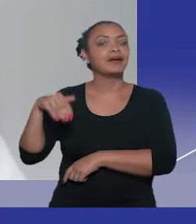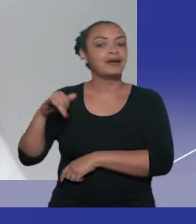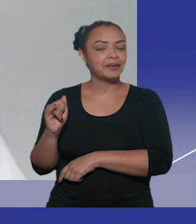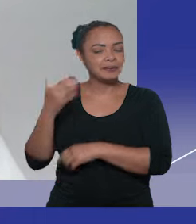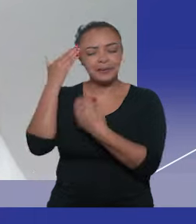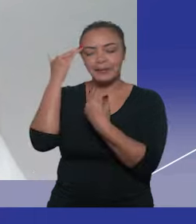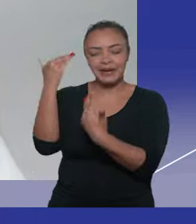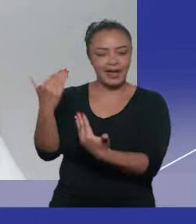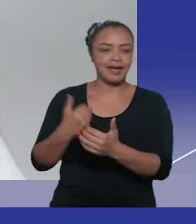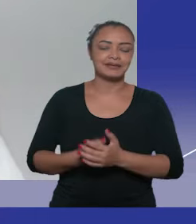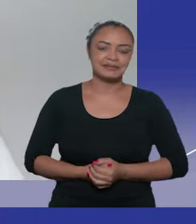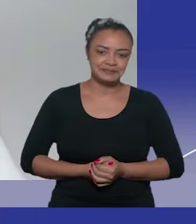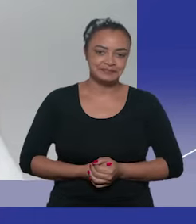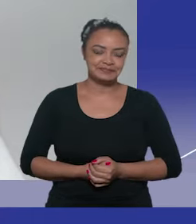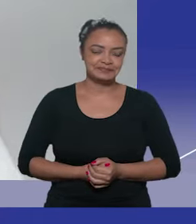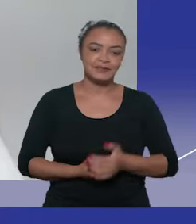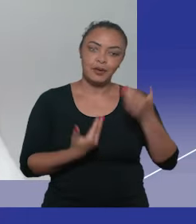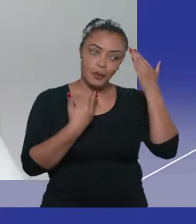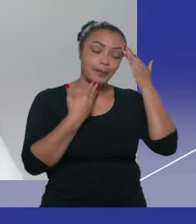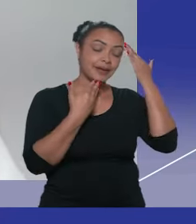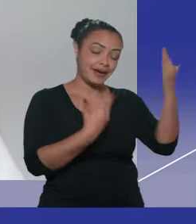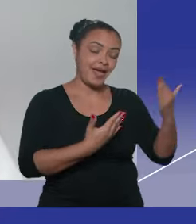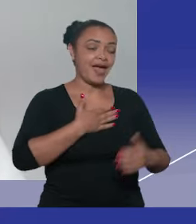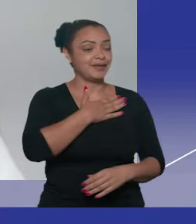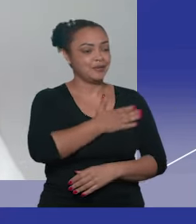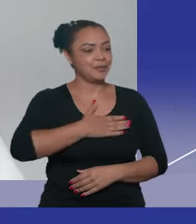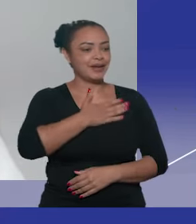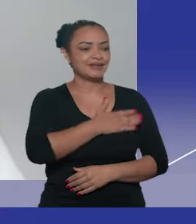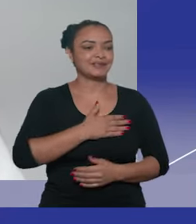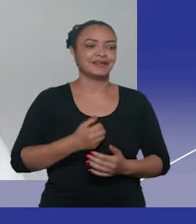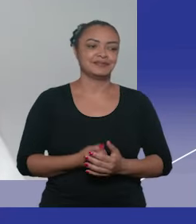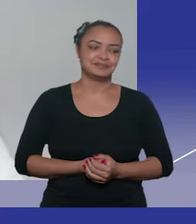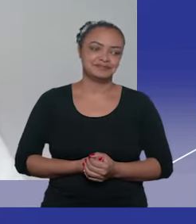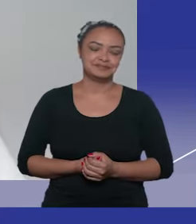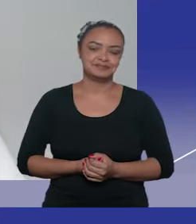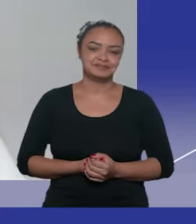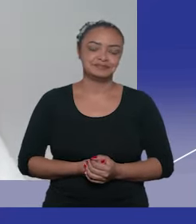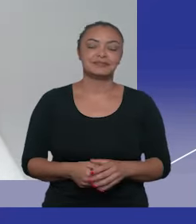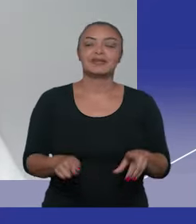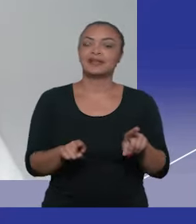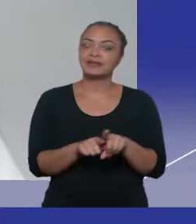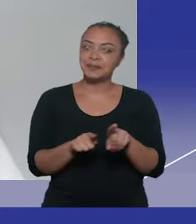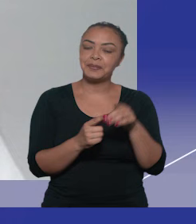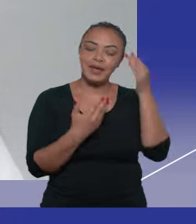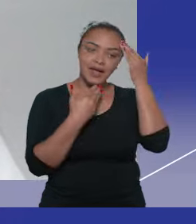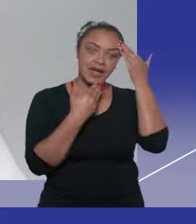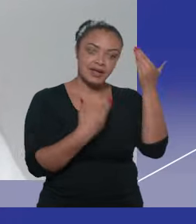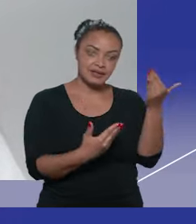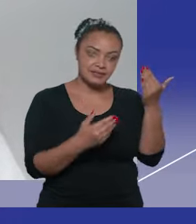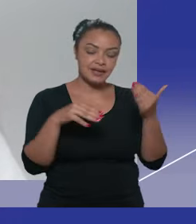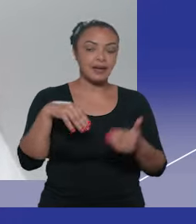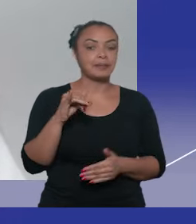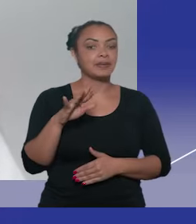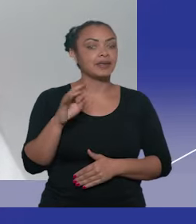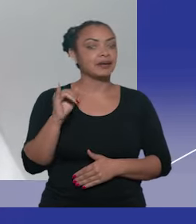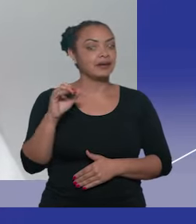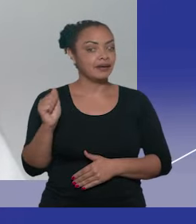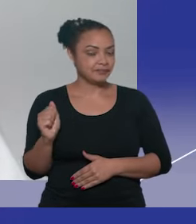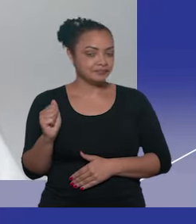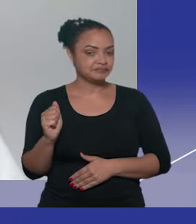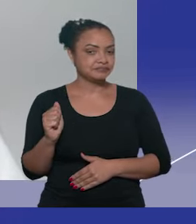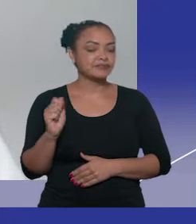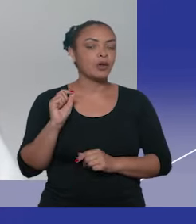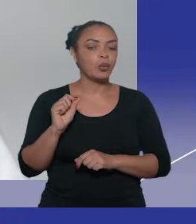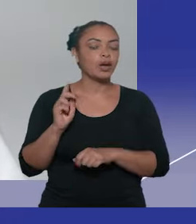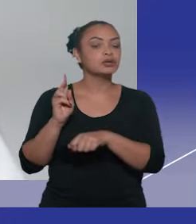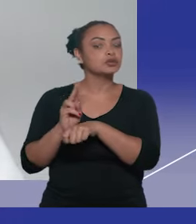Obrigada, Maurício. Muito obrigado, Juliana. Foi um prazer. E eu também queria agradecer a Miriam Bache, que é superintendente